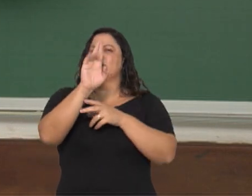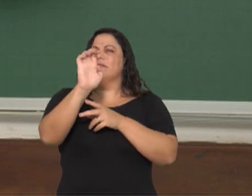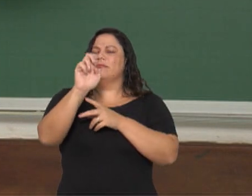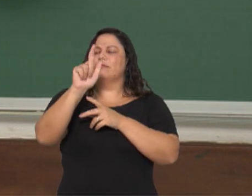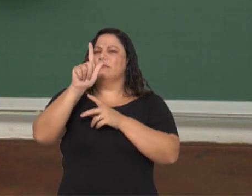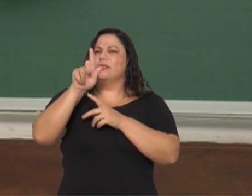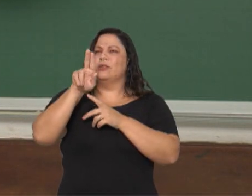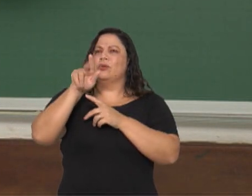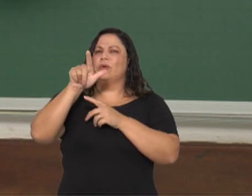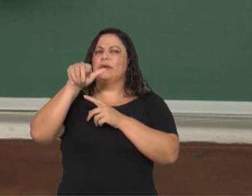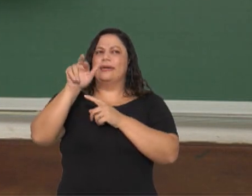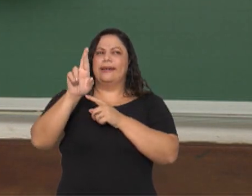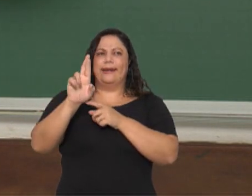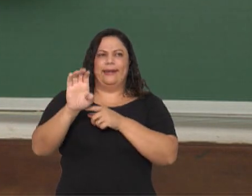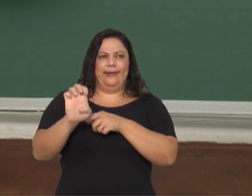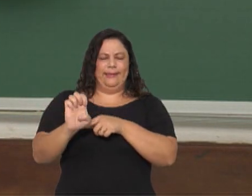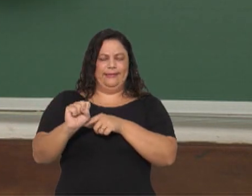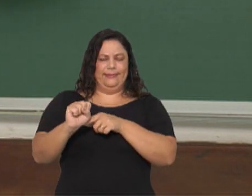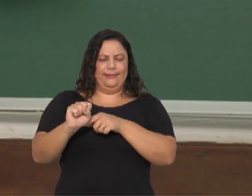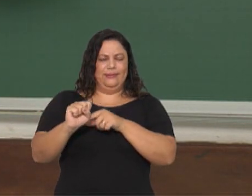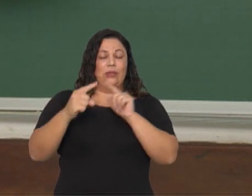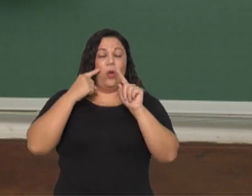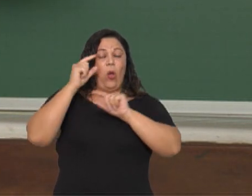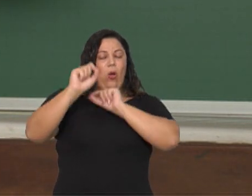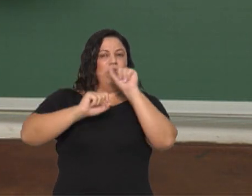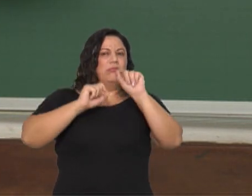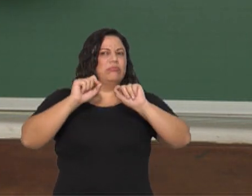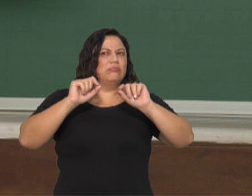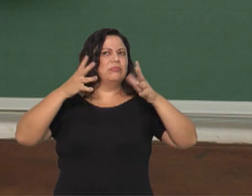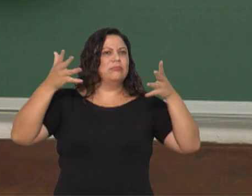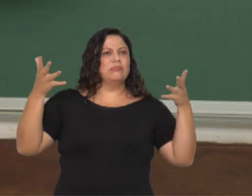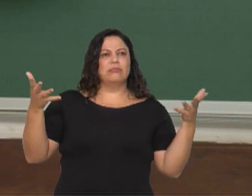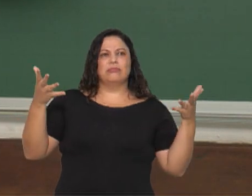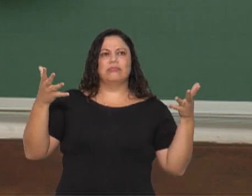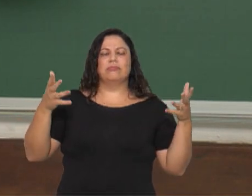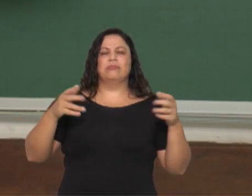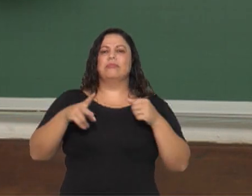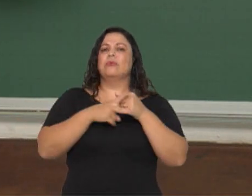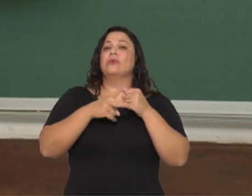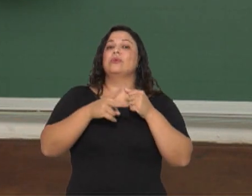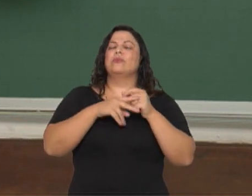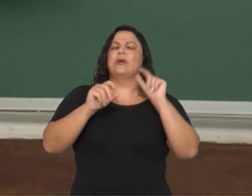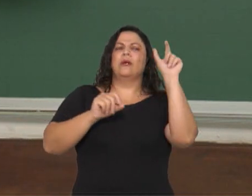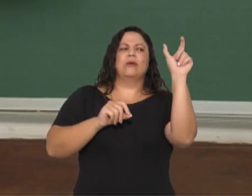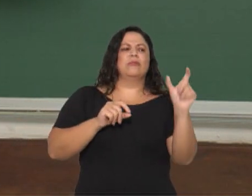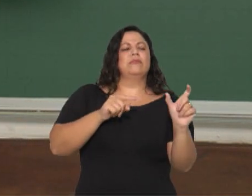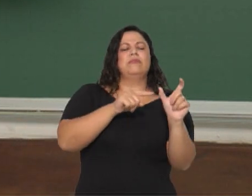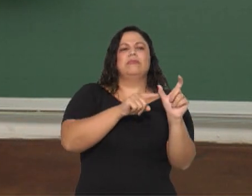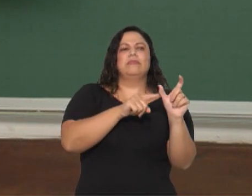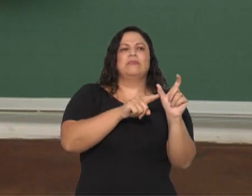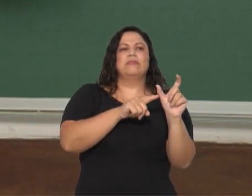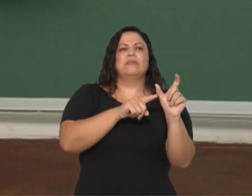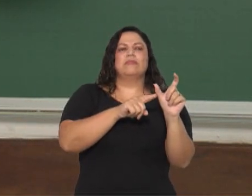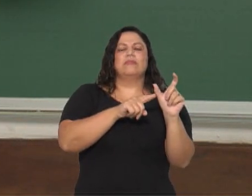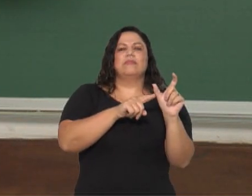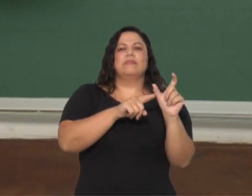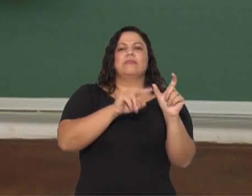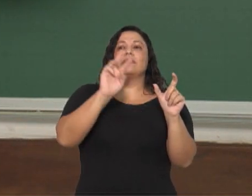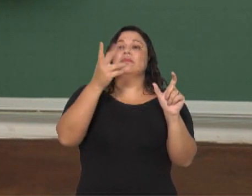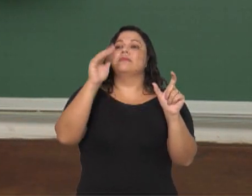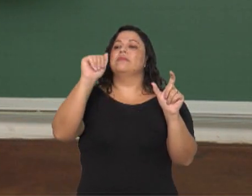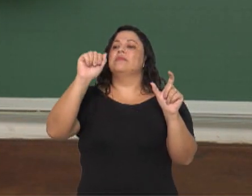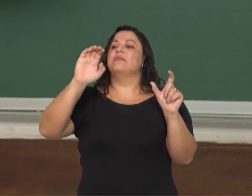de hoje. E aqui temos então os irregulares. O verbo hacer,